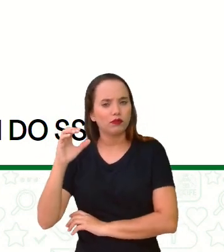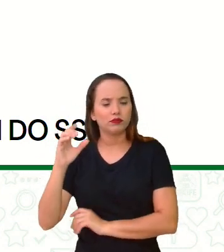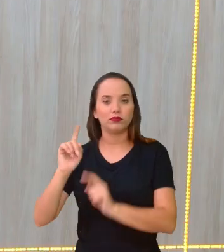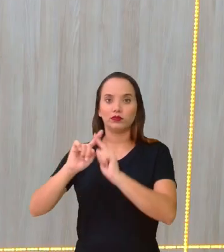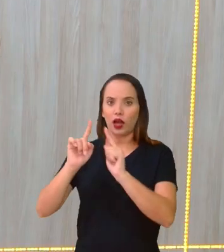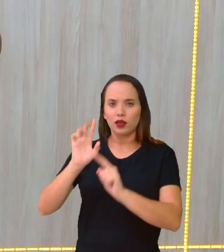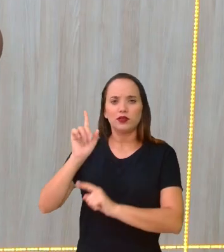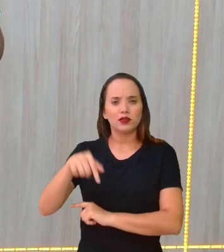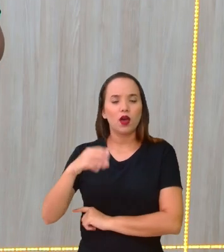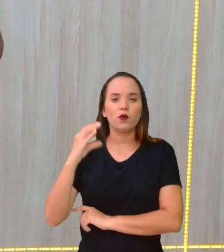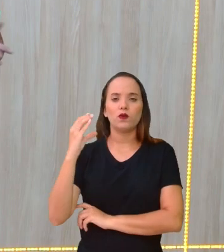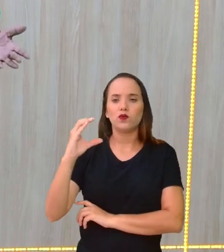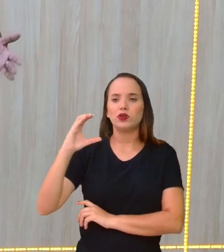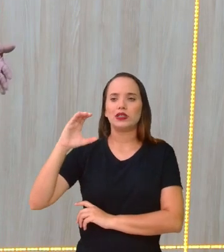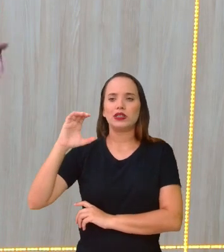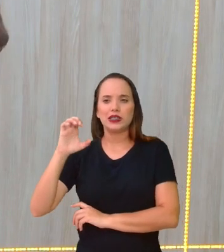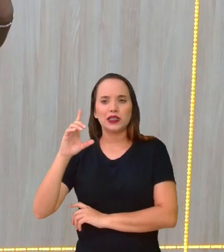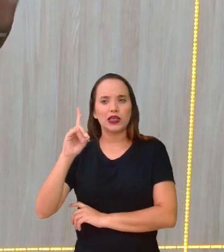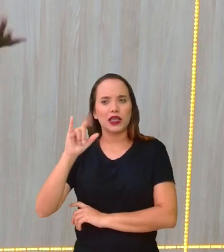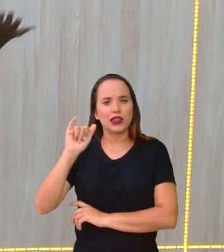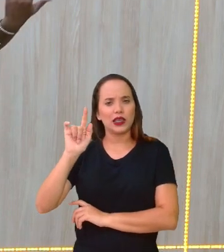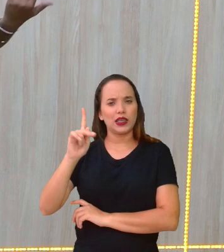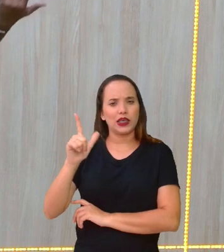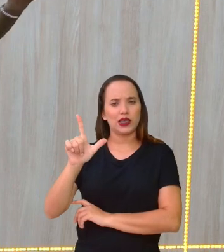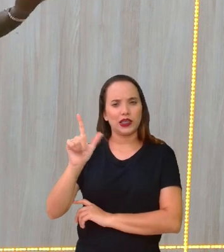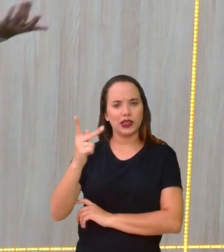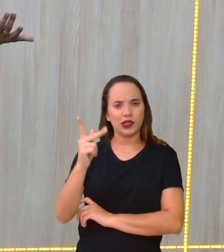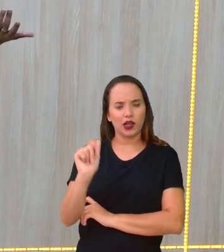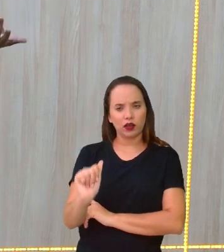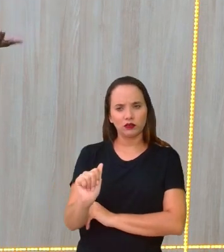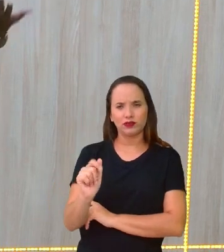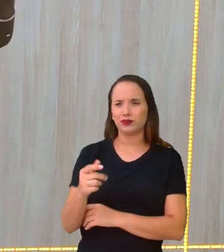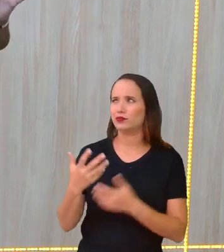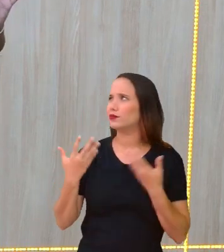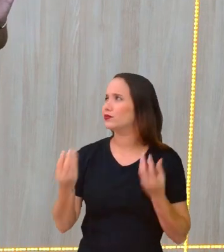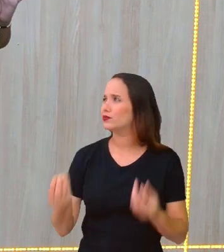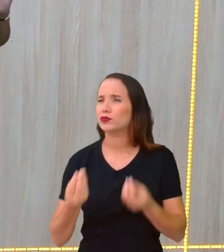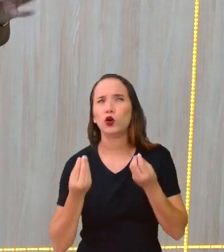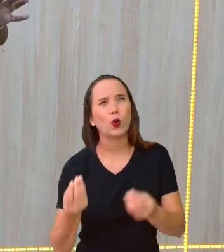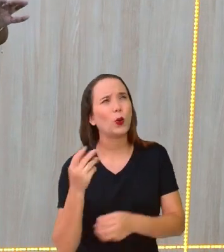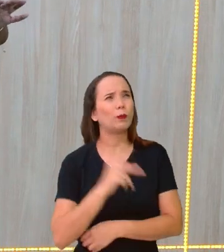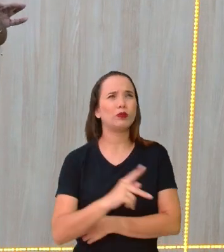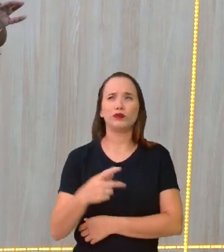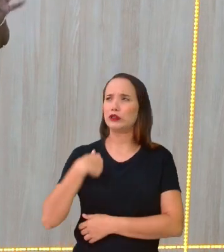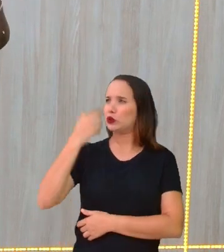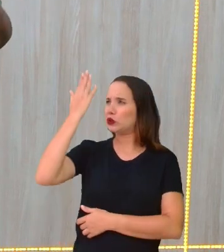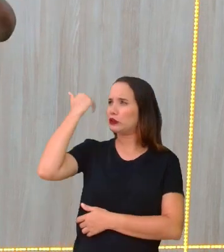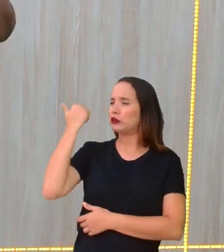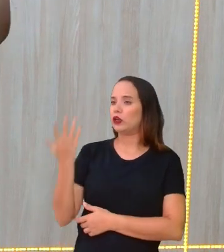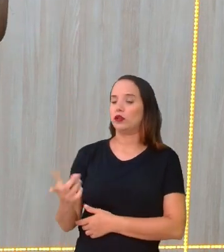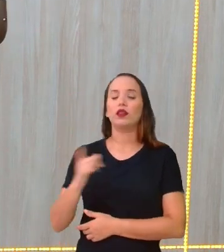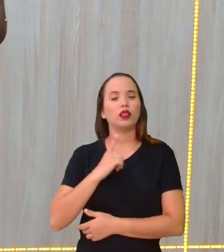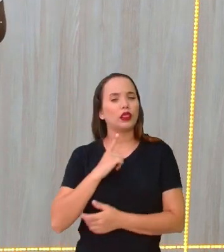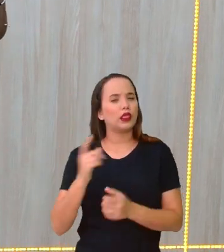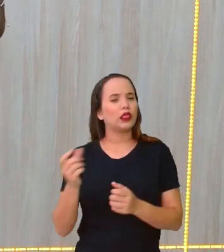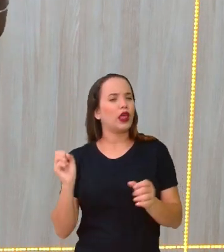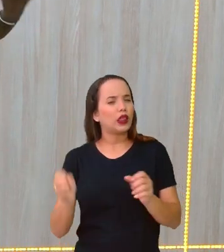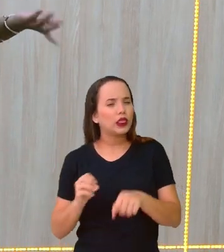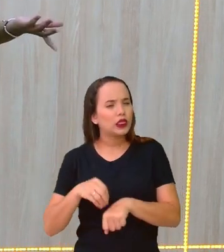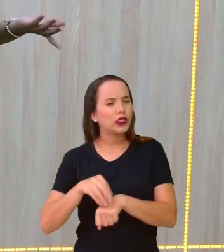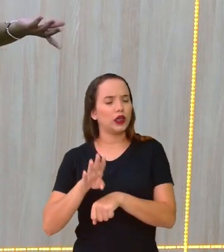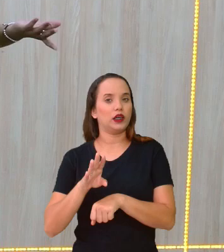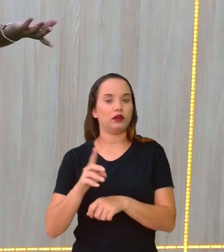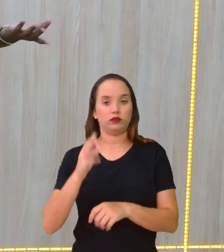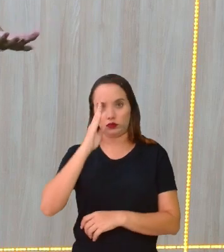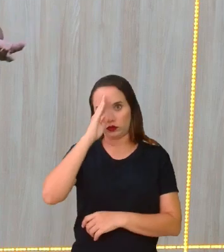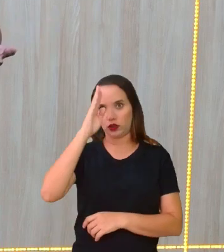C cedilha. Danou-se, Janaína, como é que eu vou saber? Tem algumas dicas. A principal delas é leitura